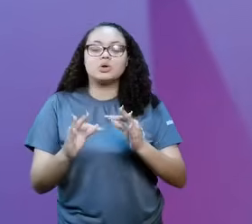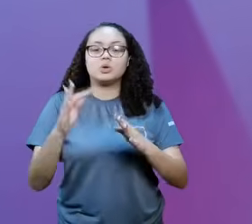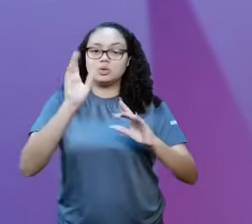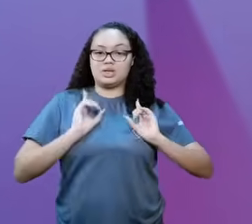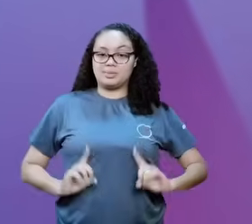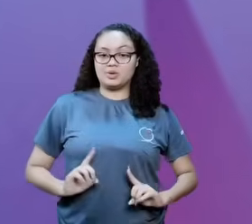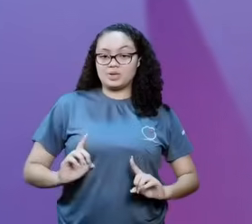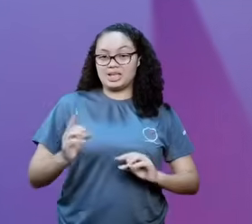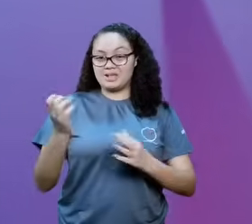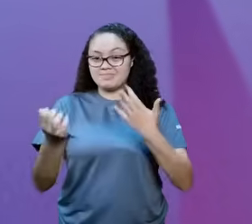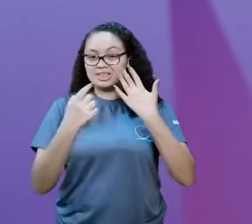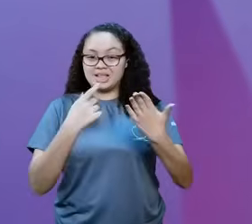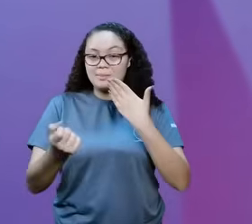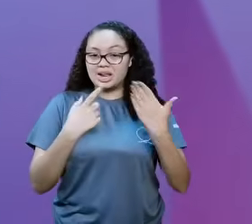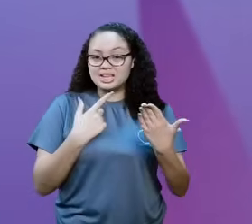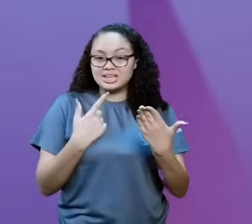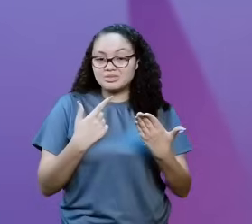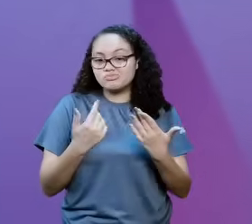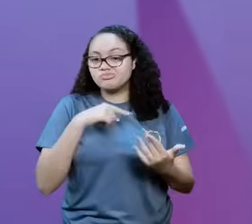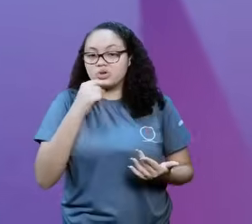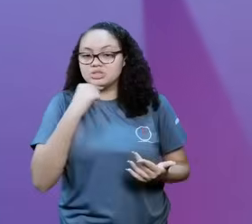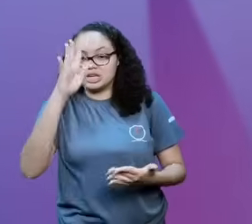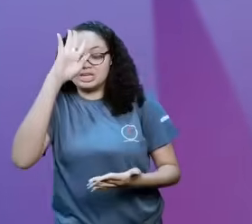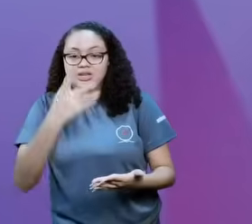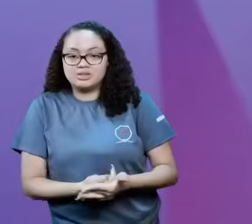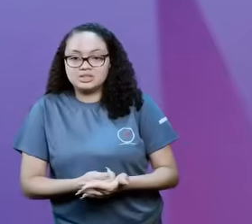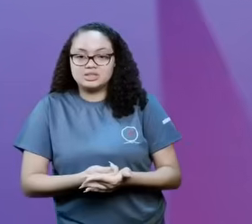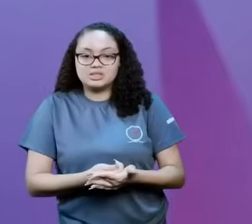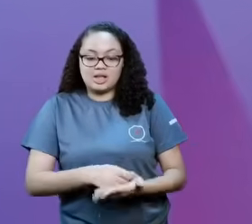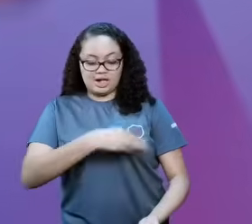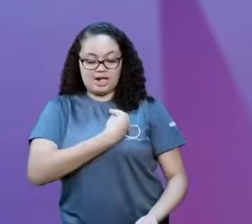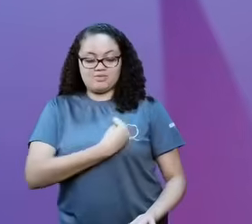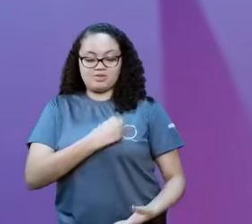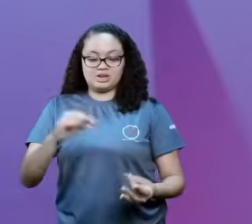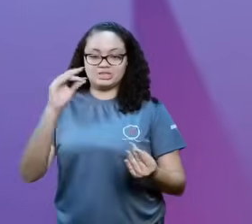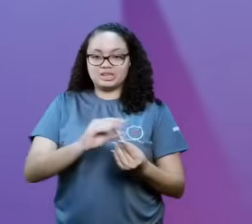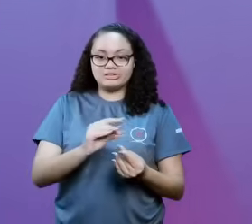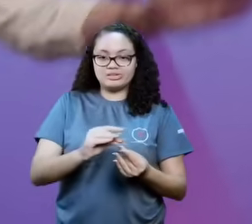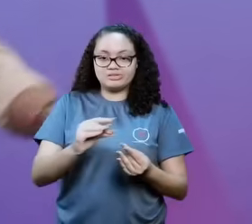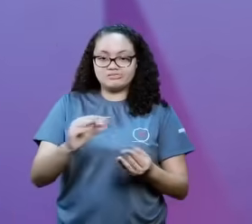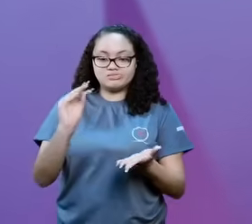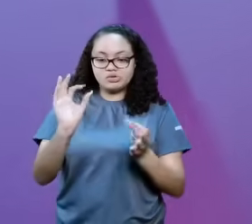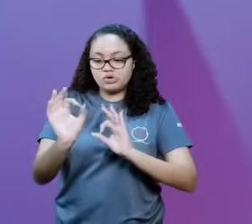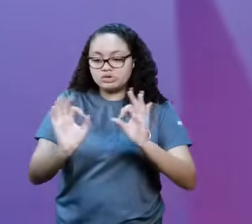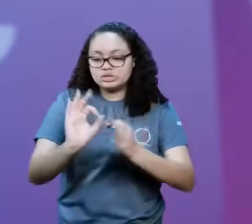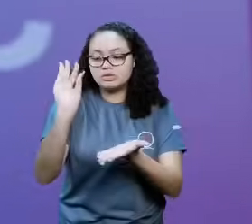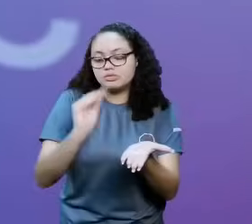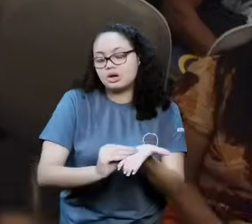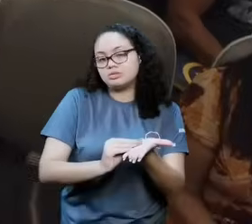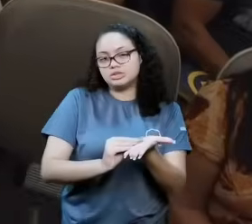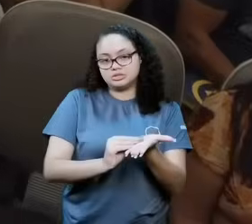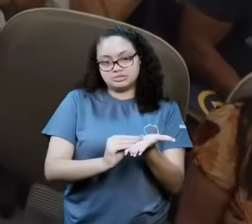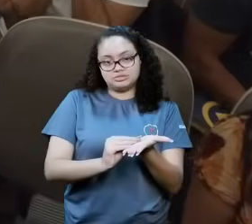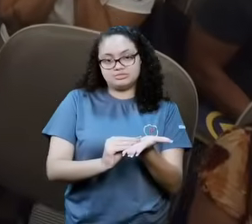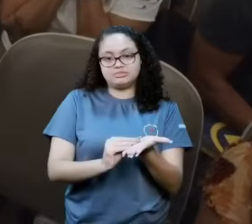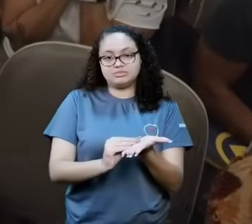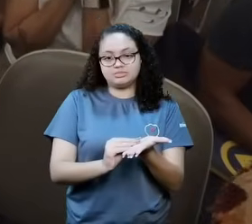quê? Não é queda de hormônio, não é necessidade de substância, é vida espiritual desorganizada.